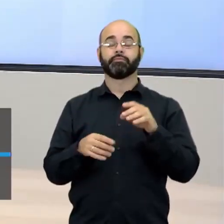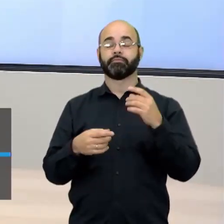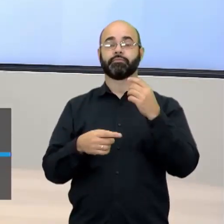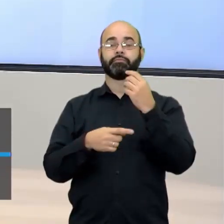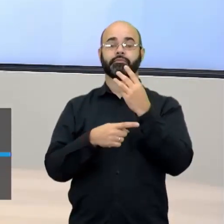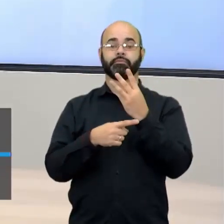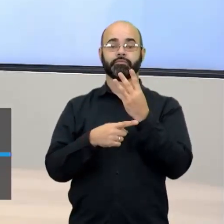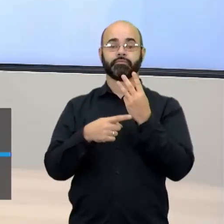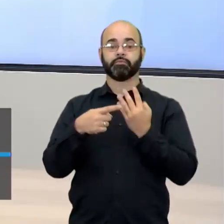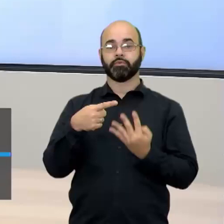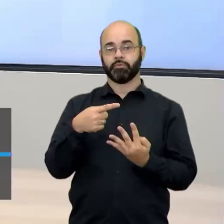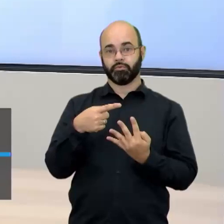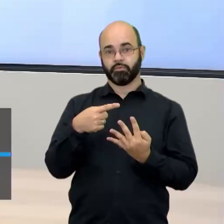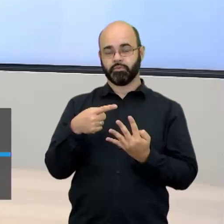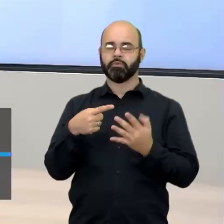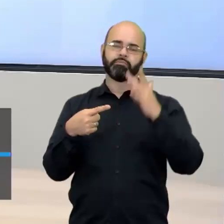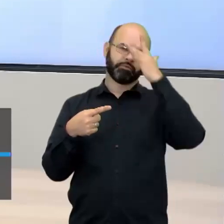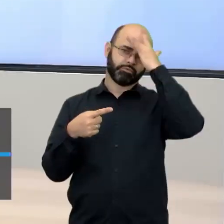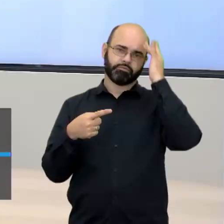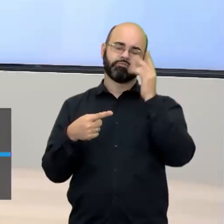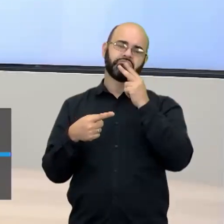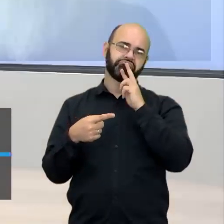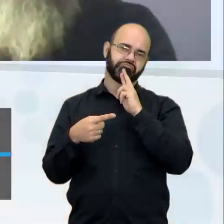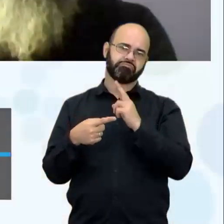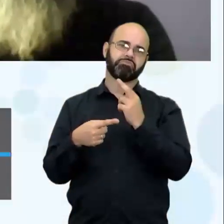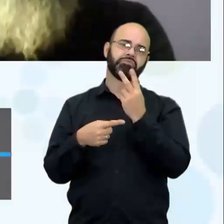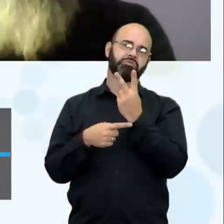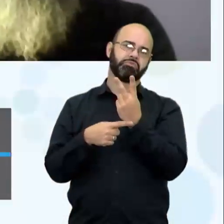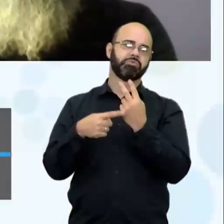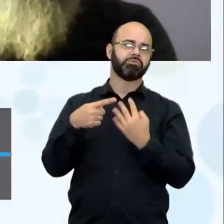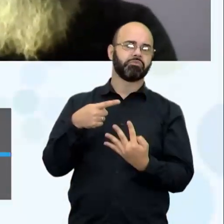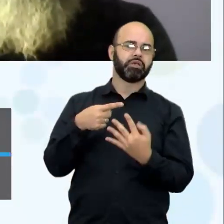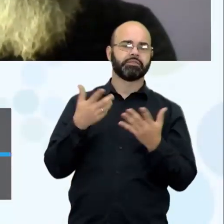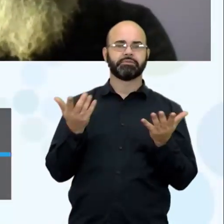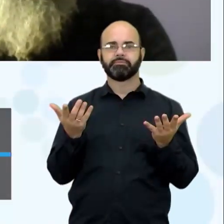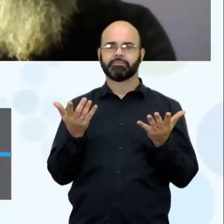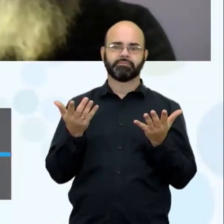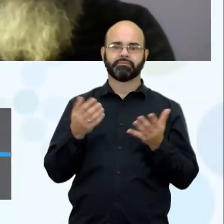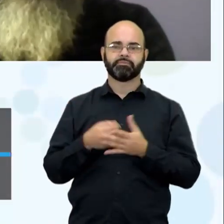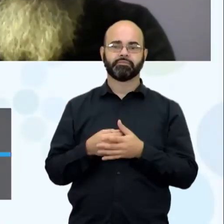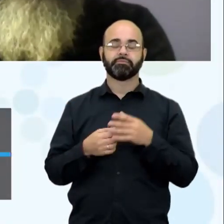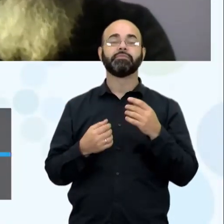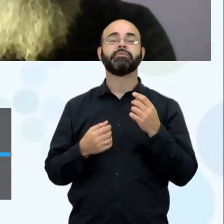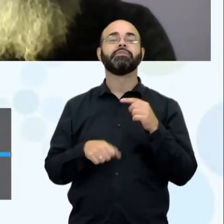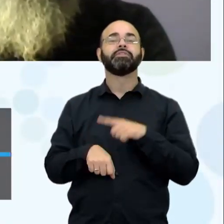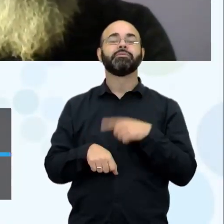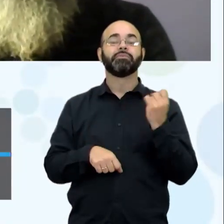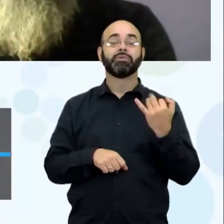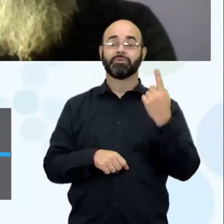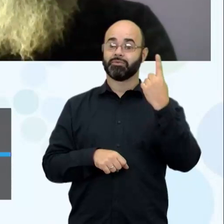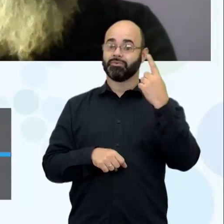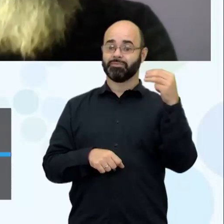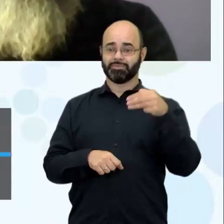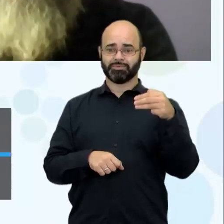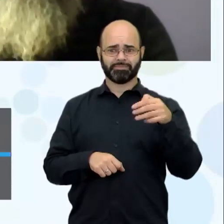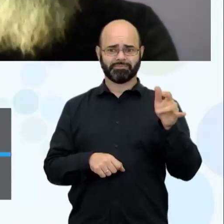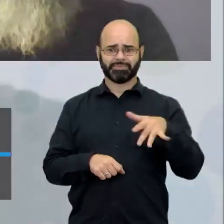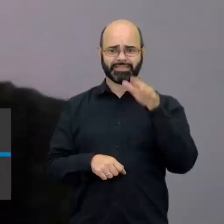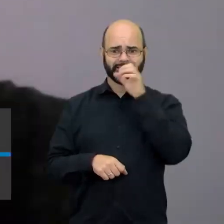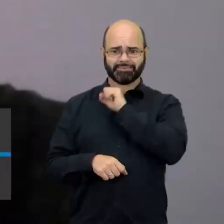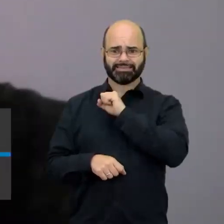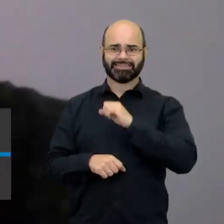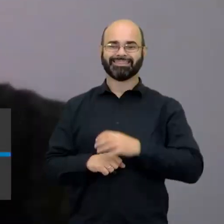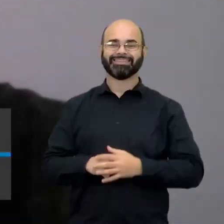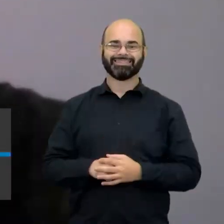quartos e 4 e 2 quartos. E aí, Tony? E aí, quanto tempo nós temos, Vivi? Um minuto. Um minuto, então vamos